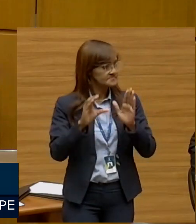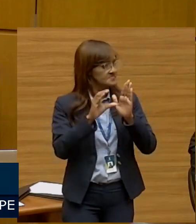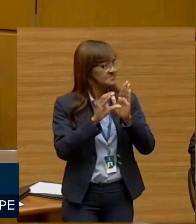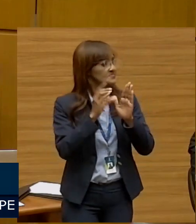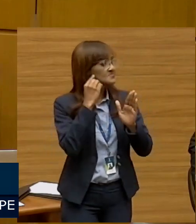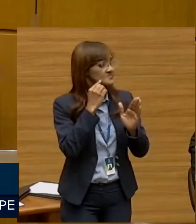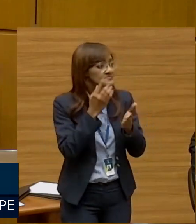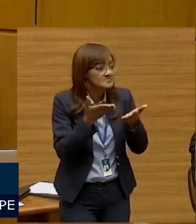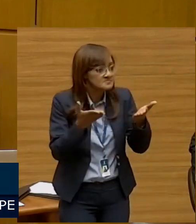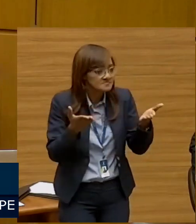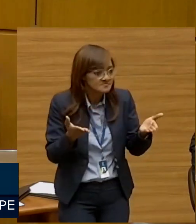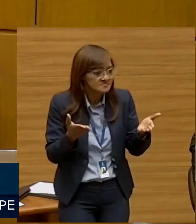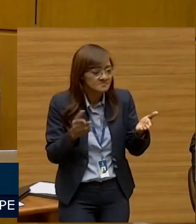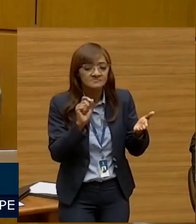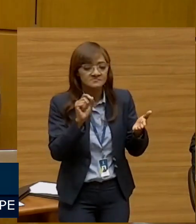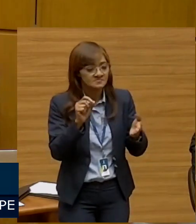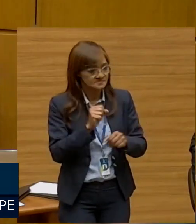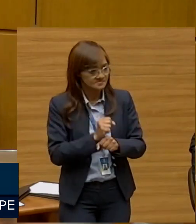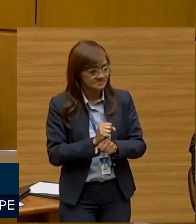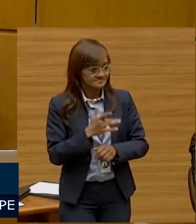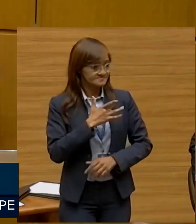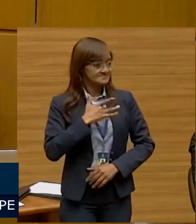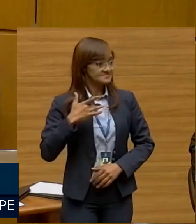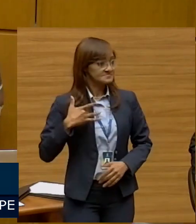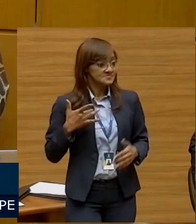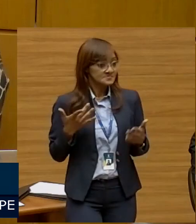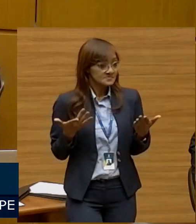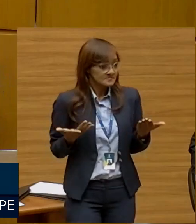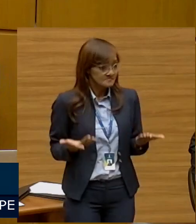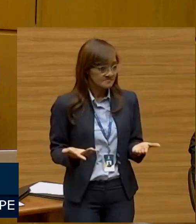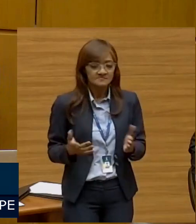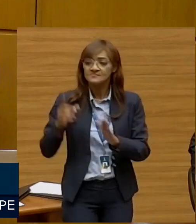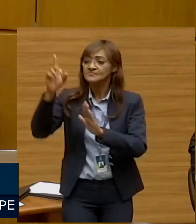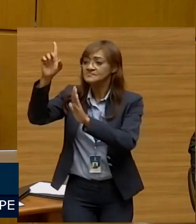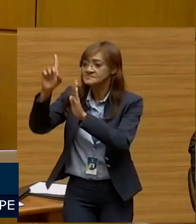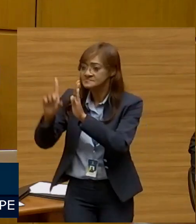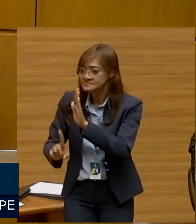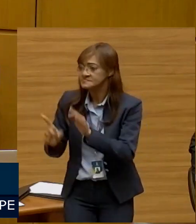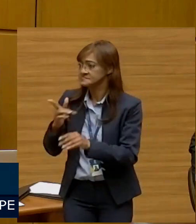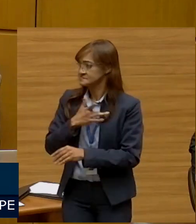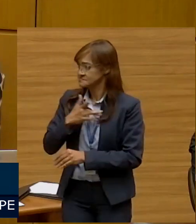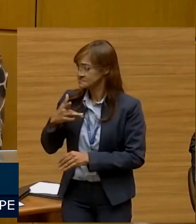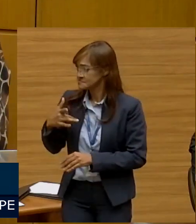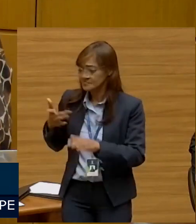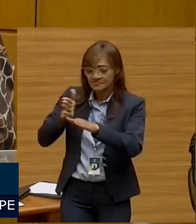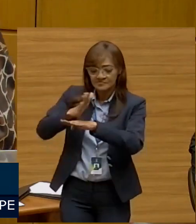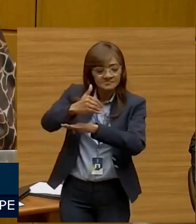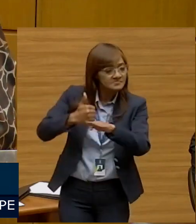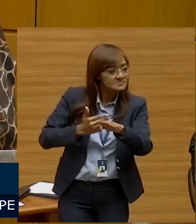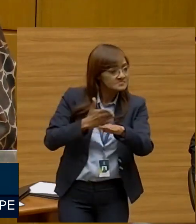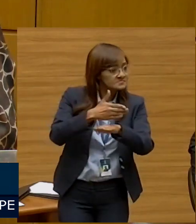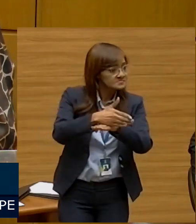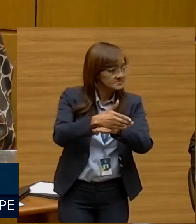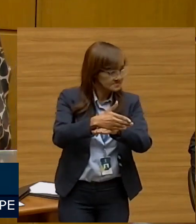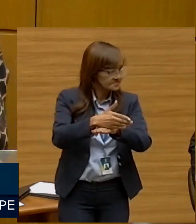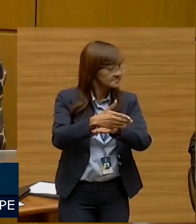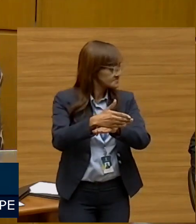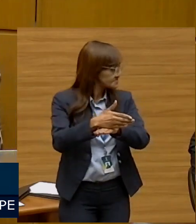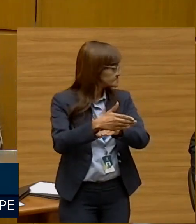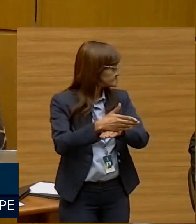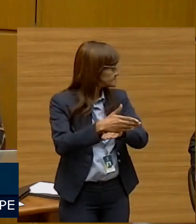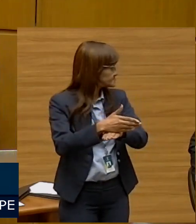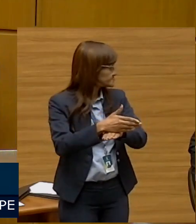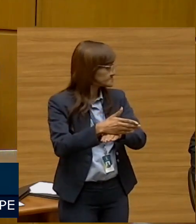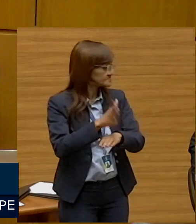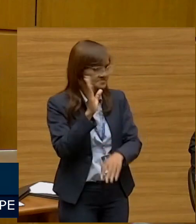surda, que é a questão mesmo da saúde, esse direito à saúde, a sua acessibilidade, né? Eu acho